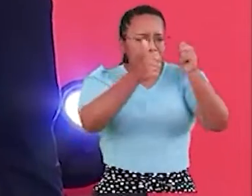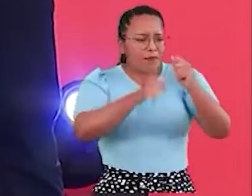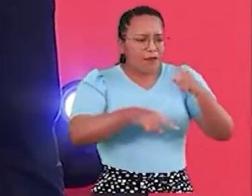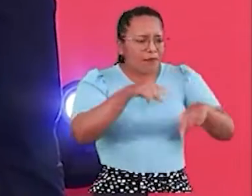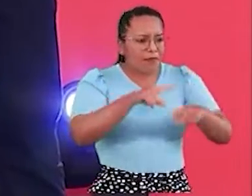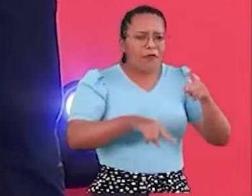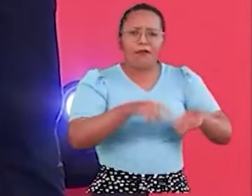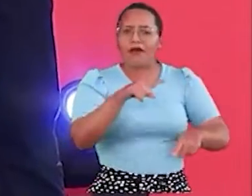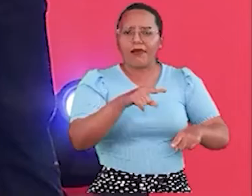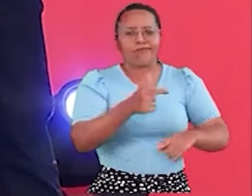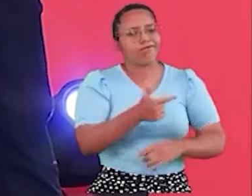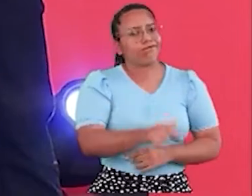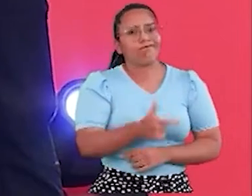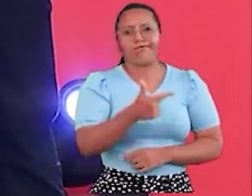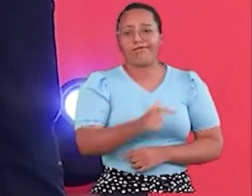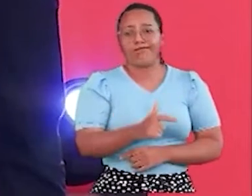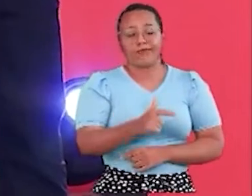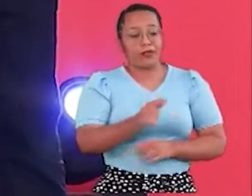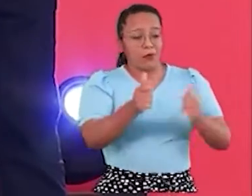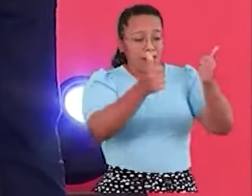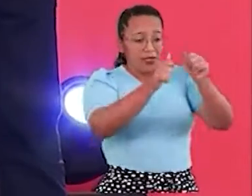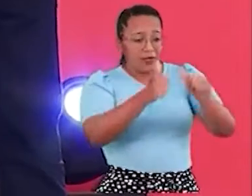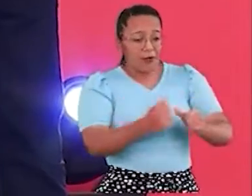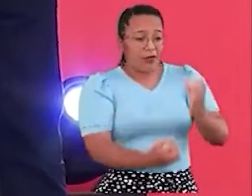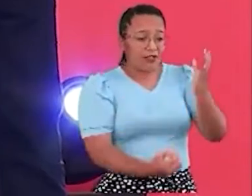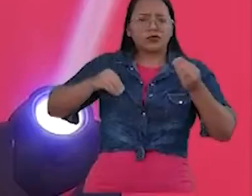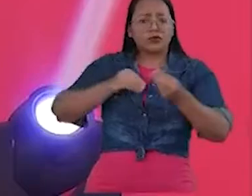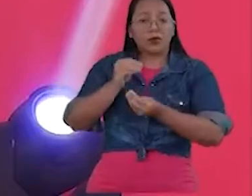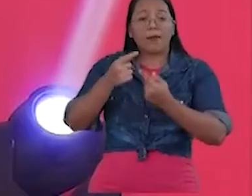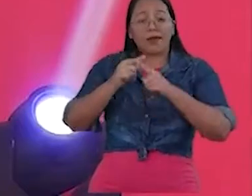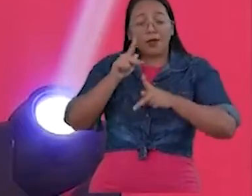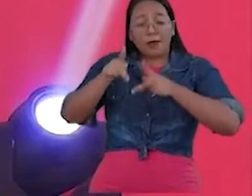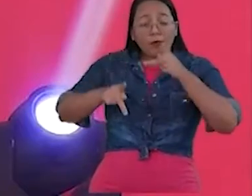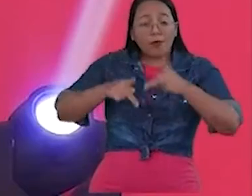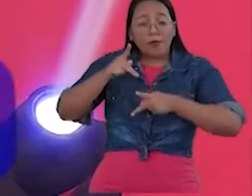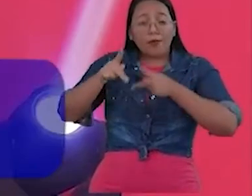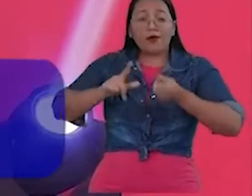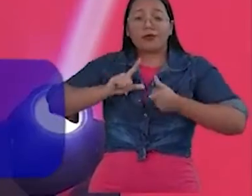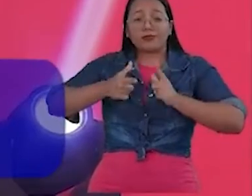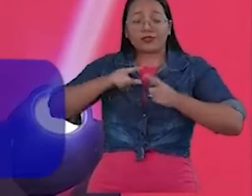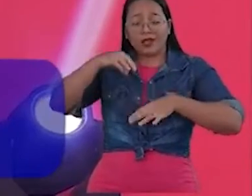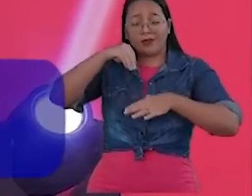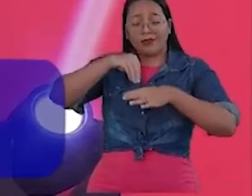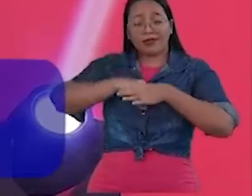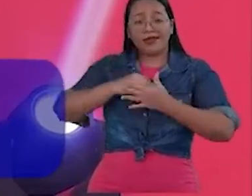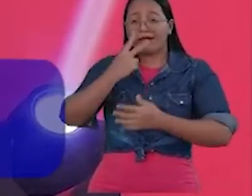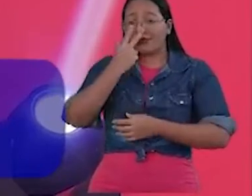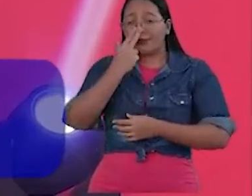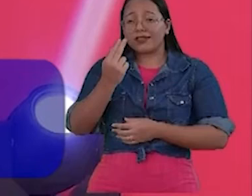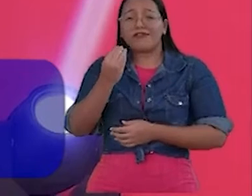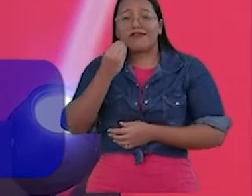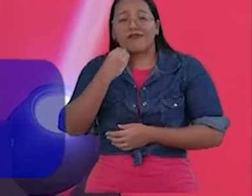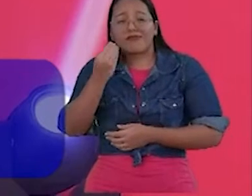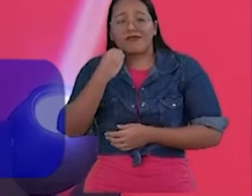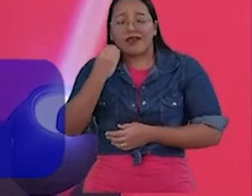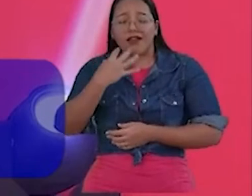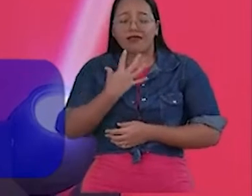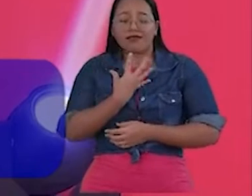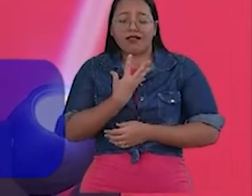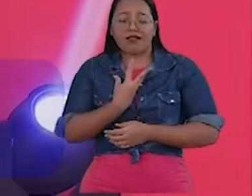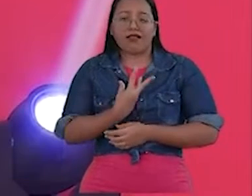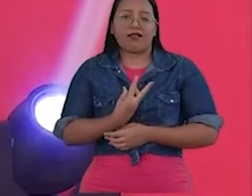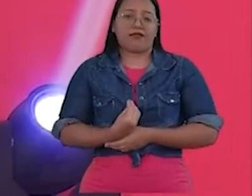porque matéria é criada e se acaba. Por que o bezerro de ouro? O bezerro de ouro é exatamente esse Deus